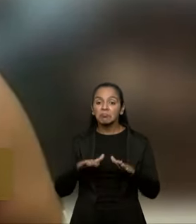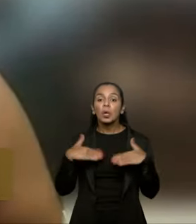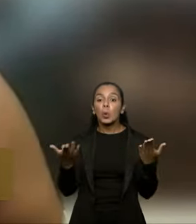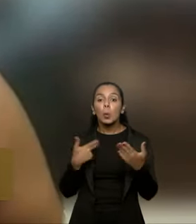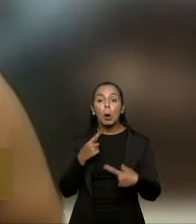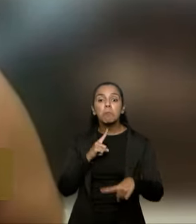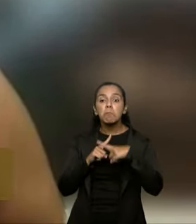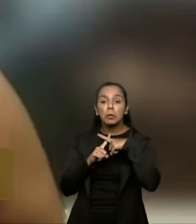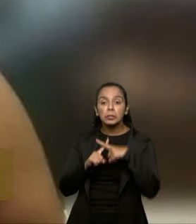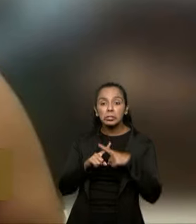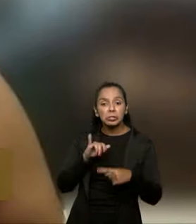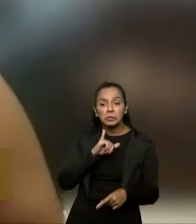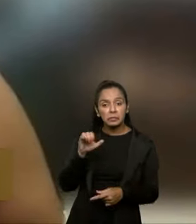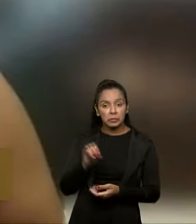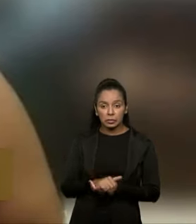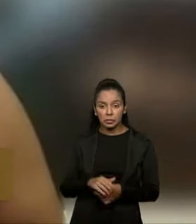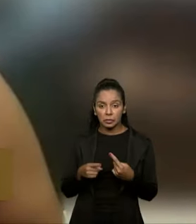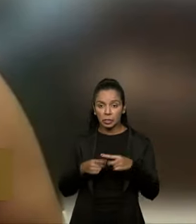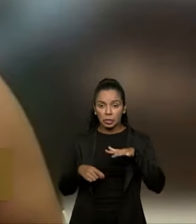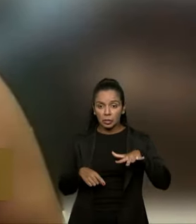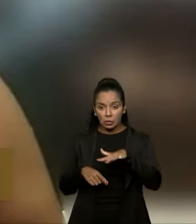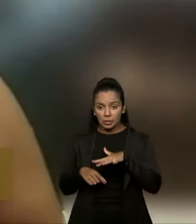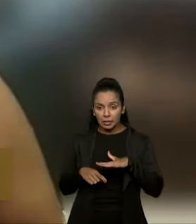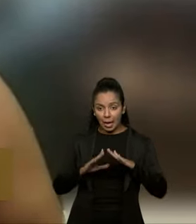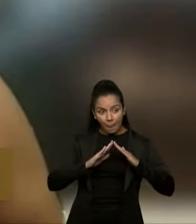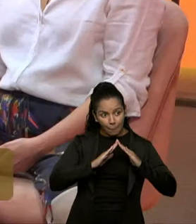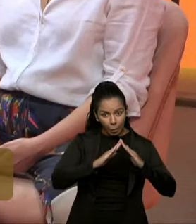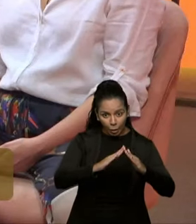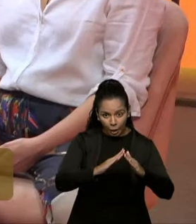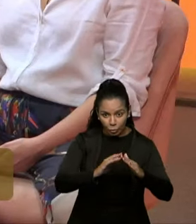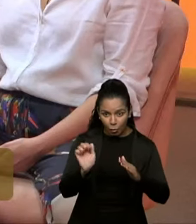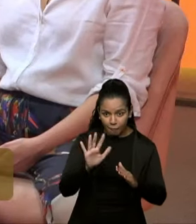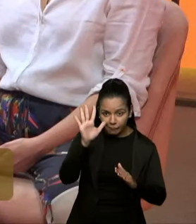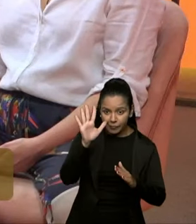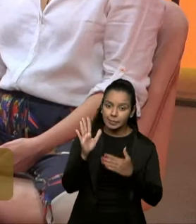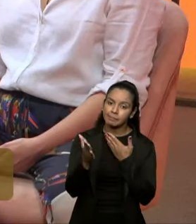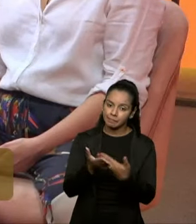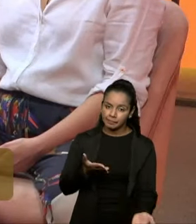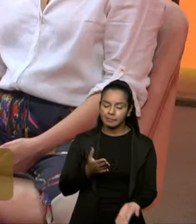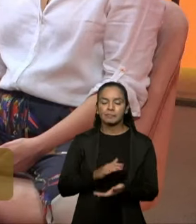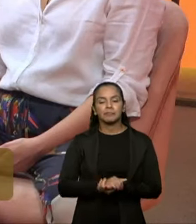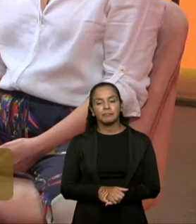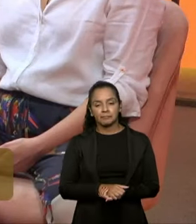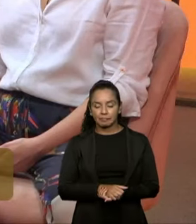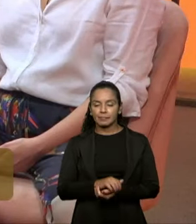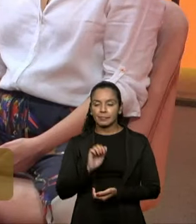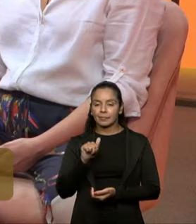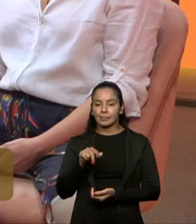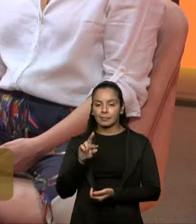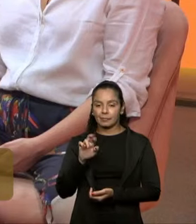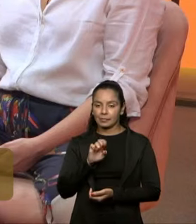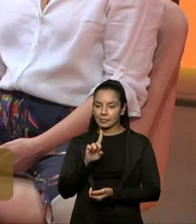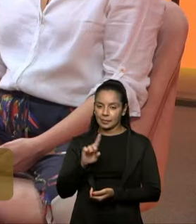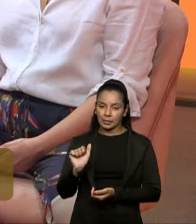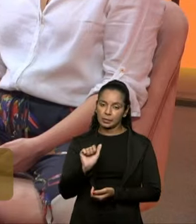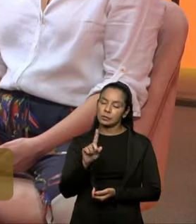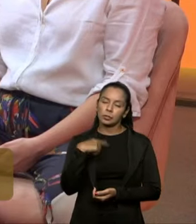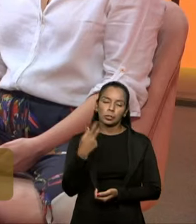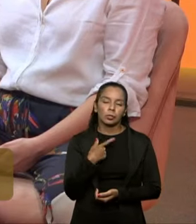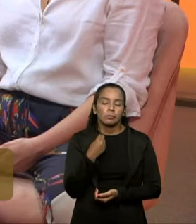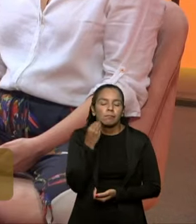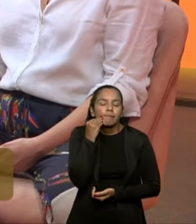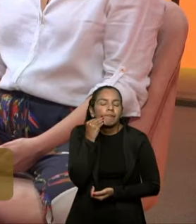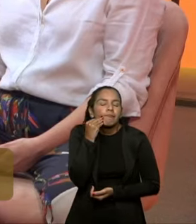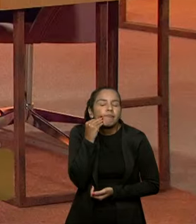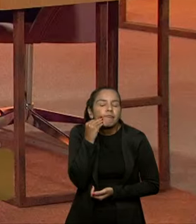é o saldo positivo? Porque em todos os cenários o morador perde. Sim. Andresa, aqui, todos nós aqui estamos mandando um beijo